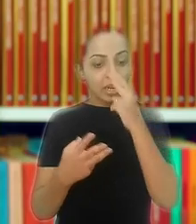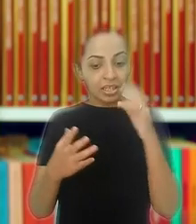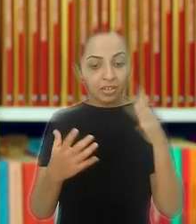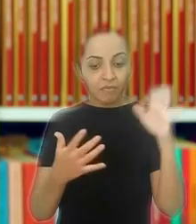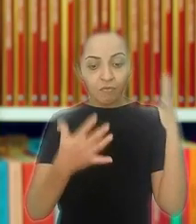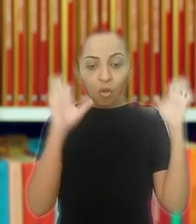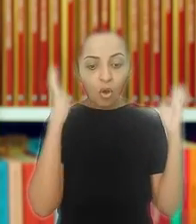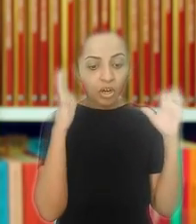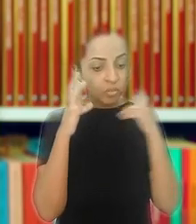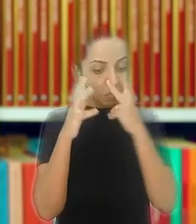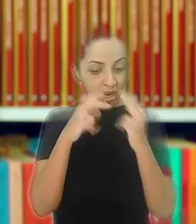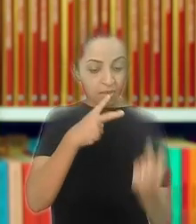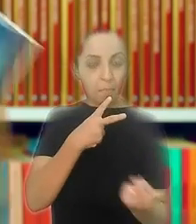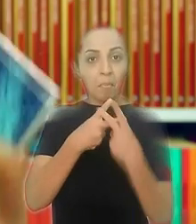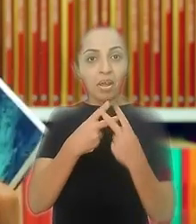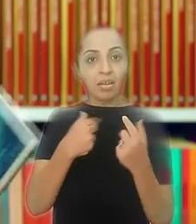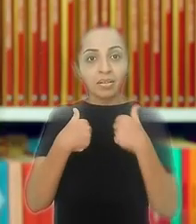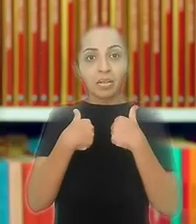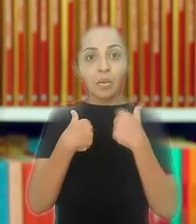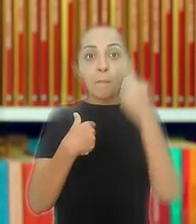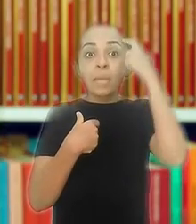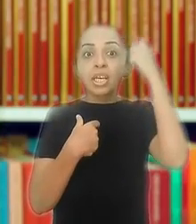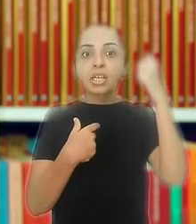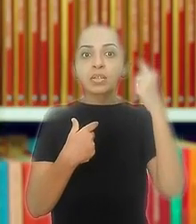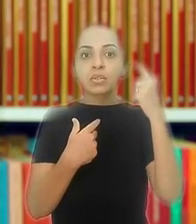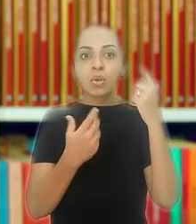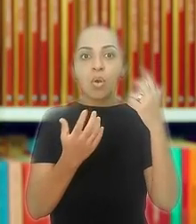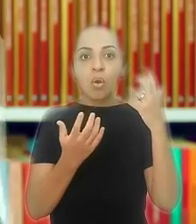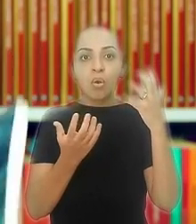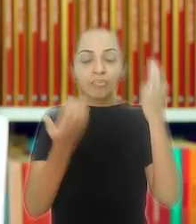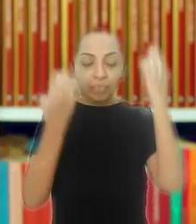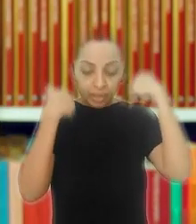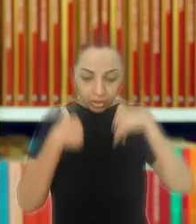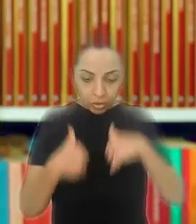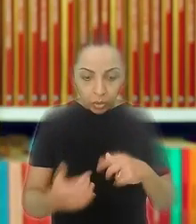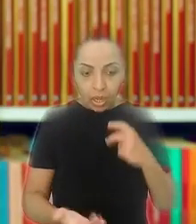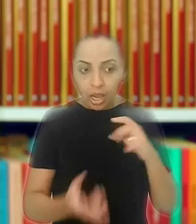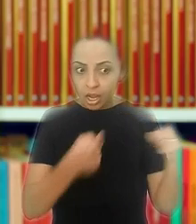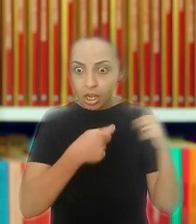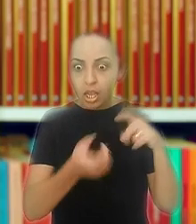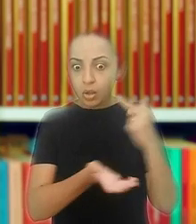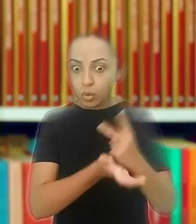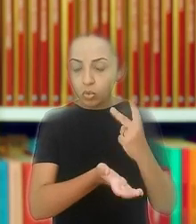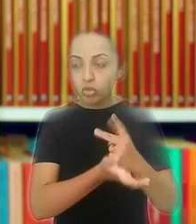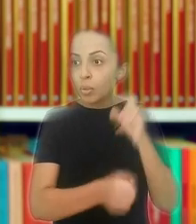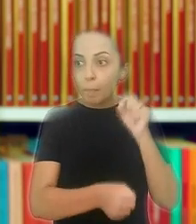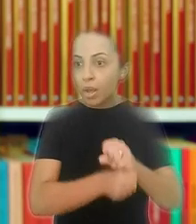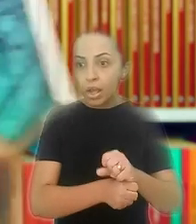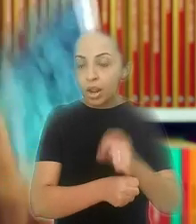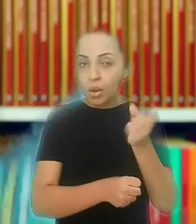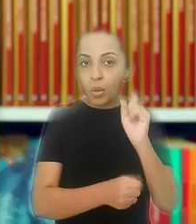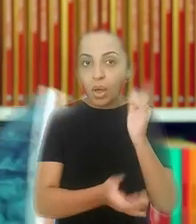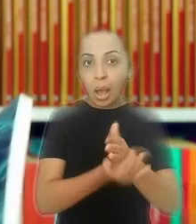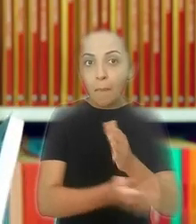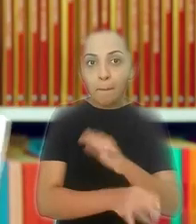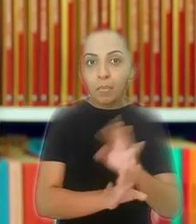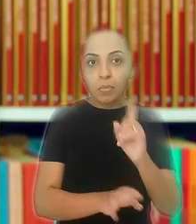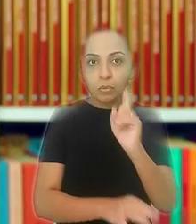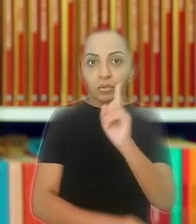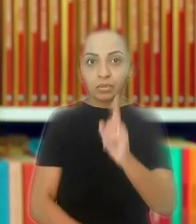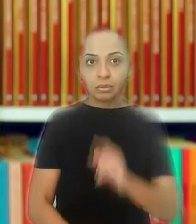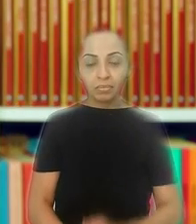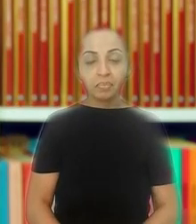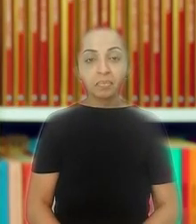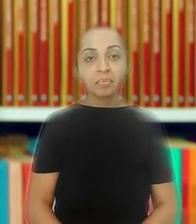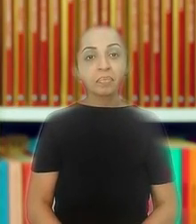encarcera esse homem que ficou 30 anos achando que a guerra que ele estava em guerra em um mundo estava em guerra